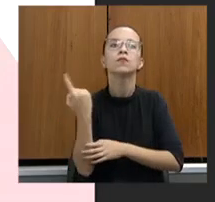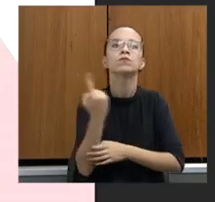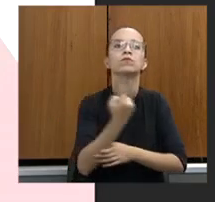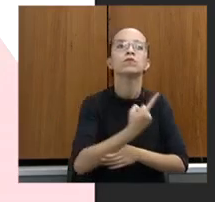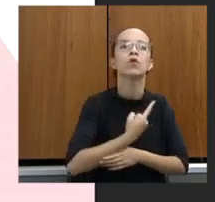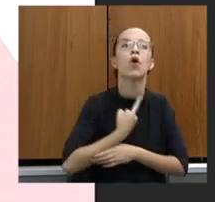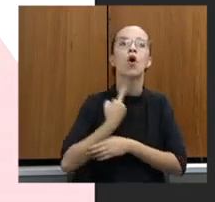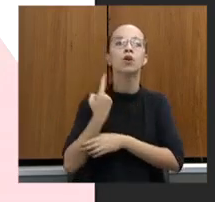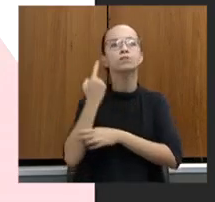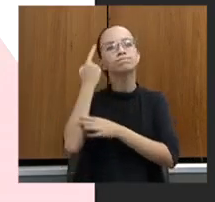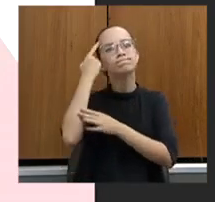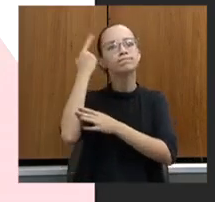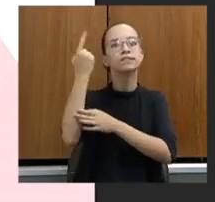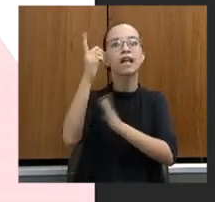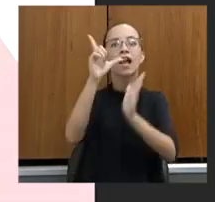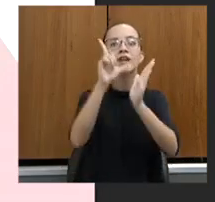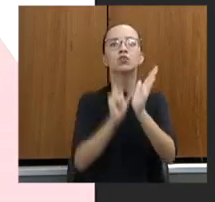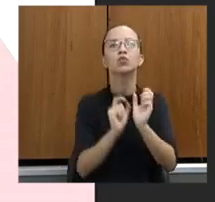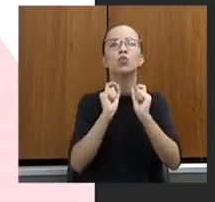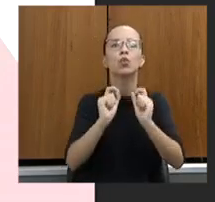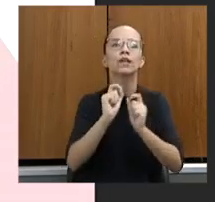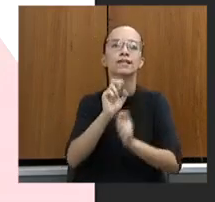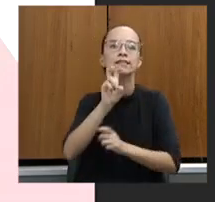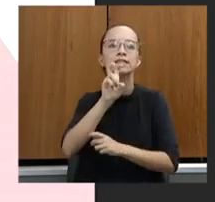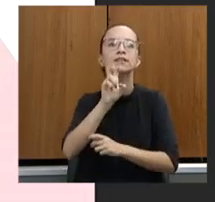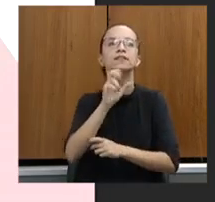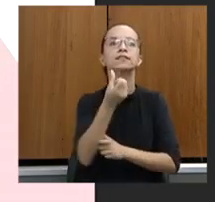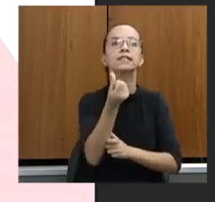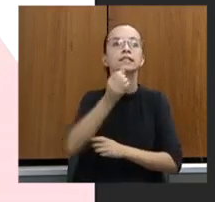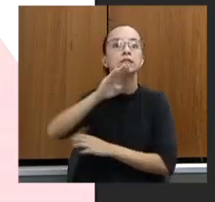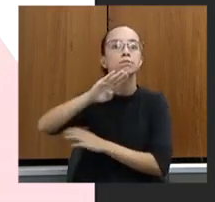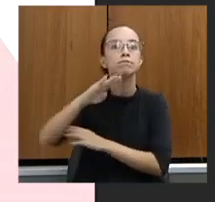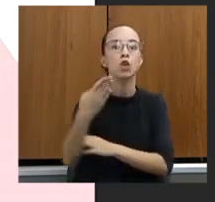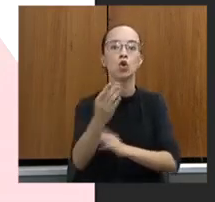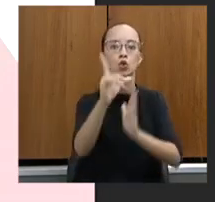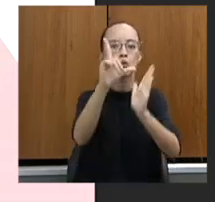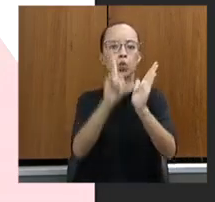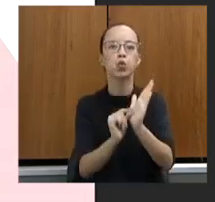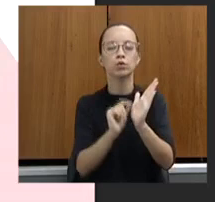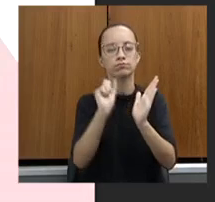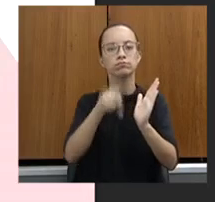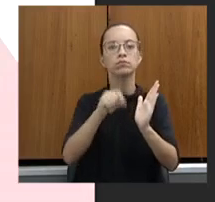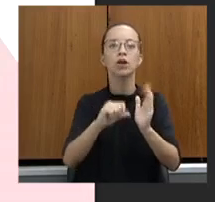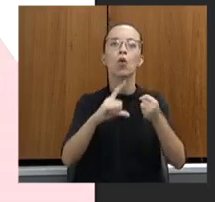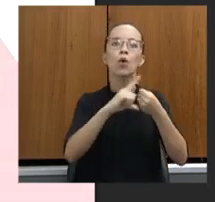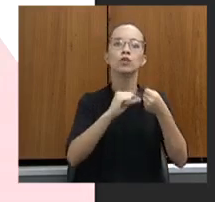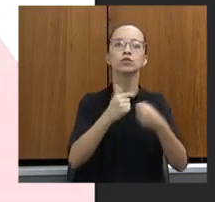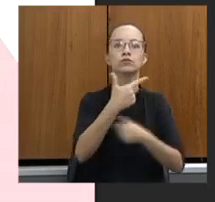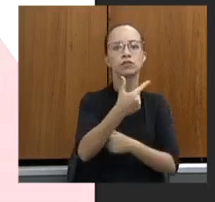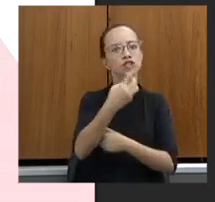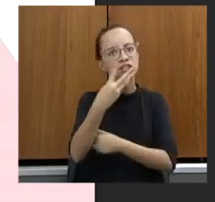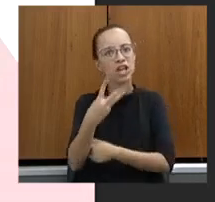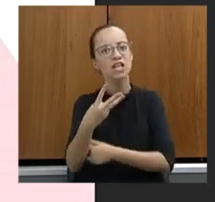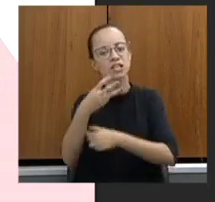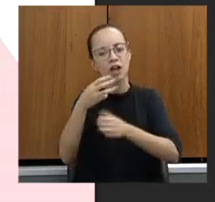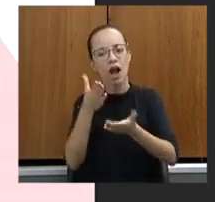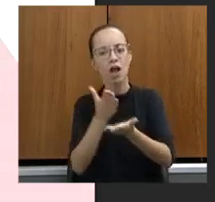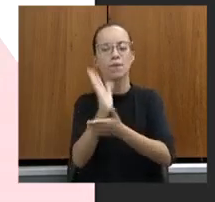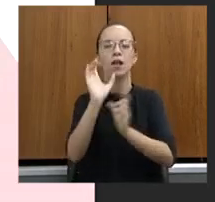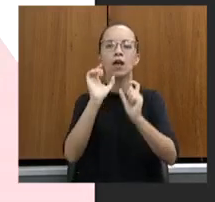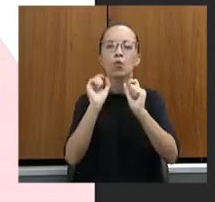em que foi reduzido 6 bilhões de reais de multa de inadimplência o artigo 23 permitia que o estado